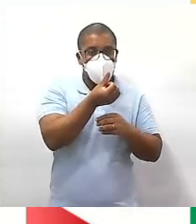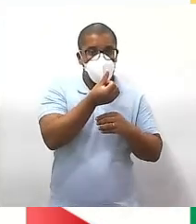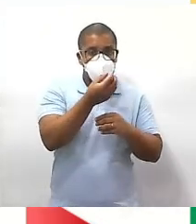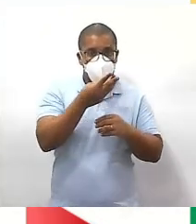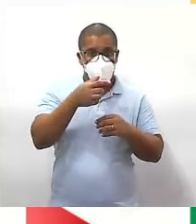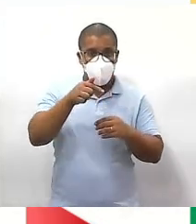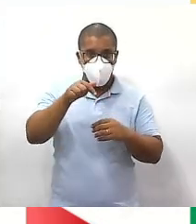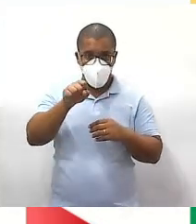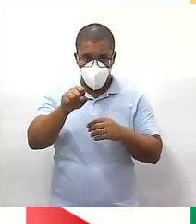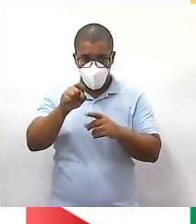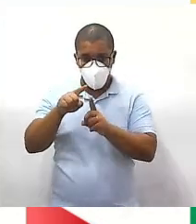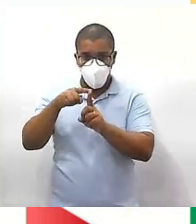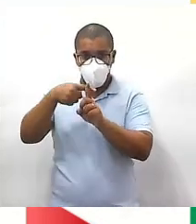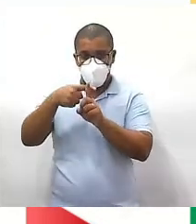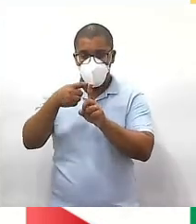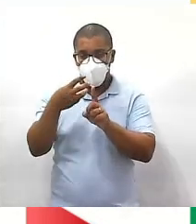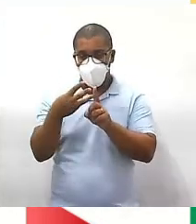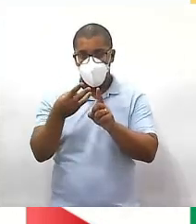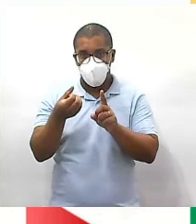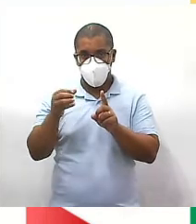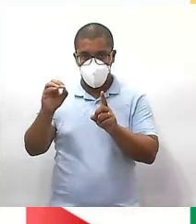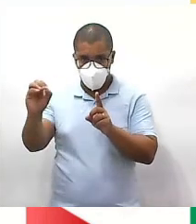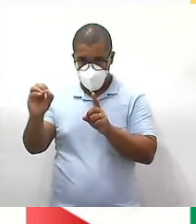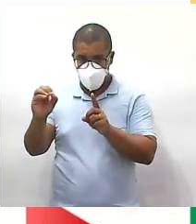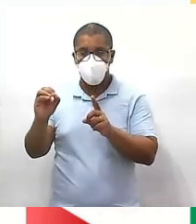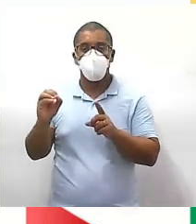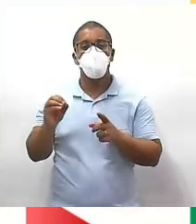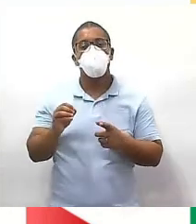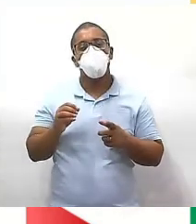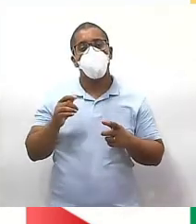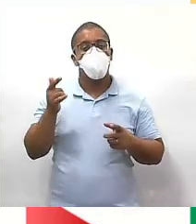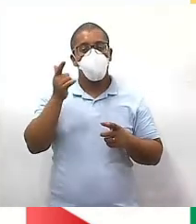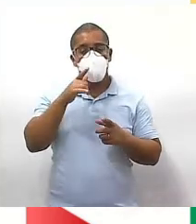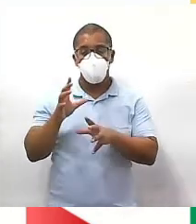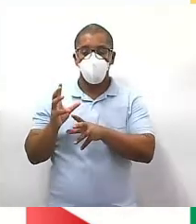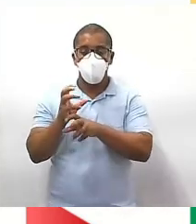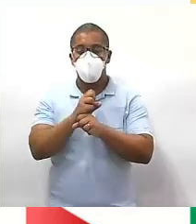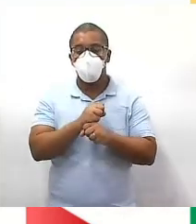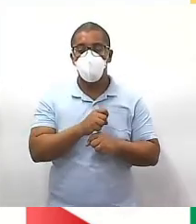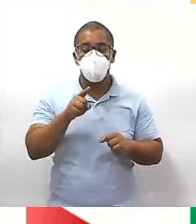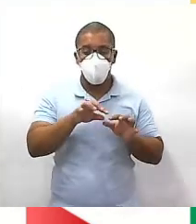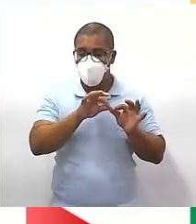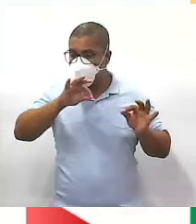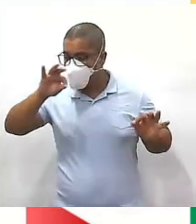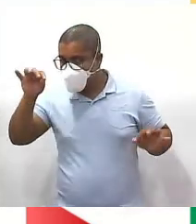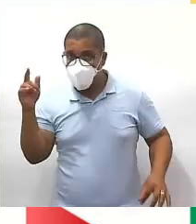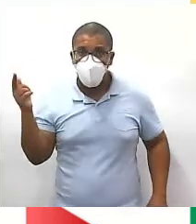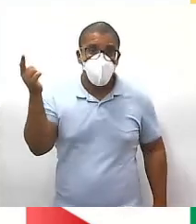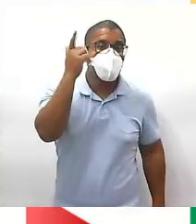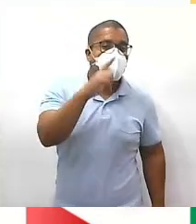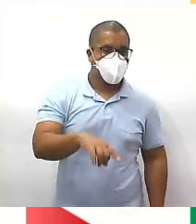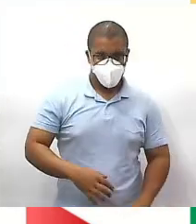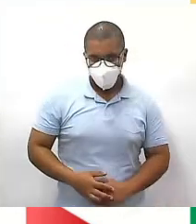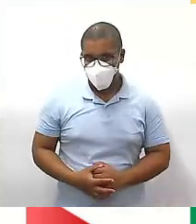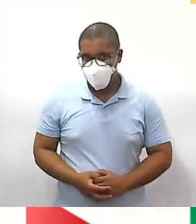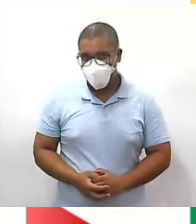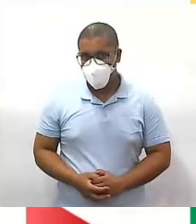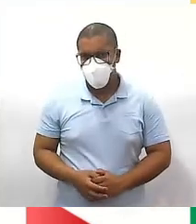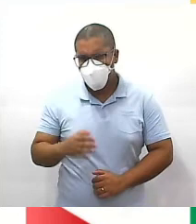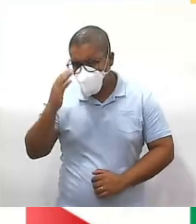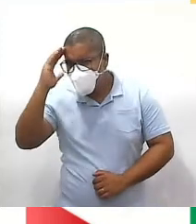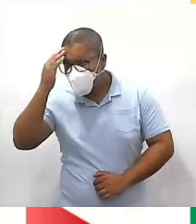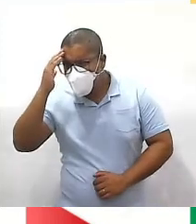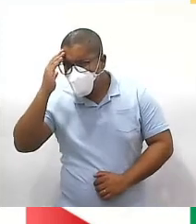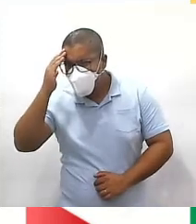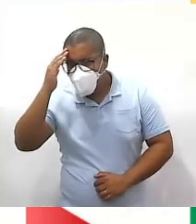6.378 mais 3.600 e acha esse raio em que circula o satélite em torno do planeta. Deu para